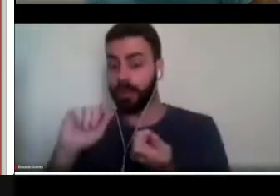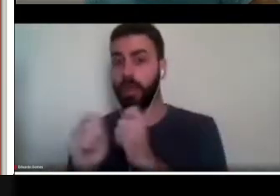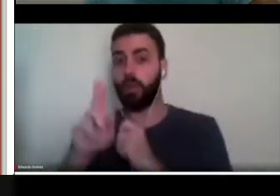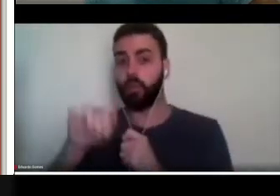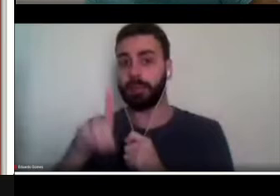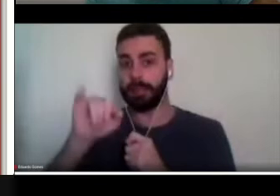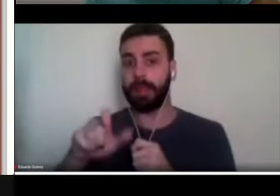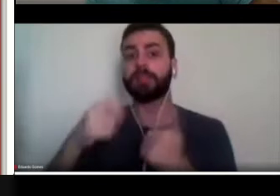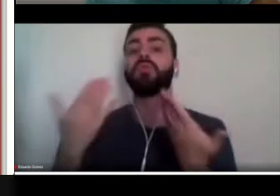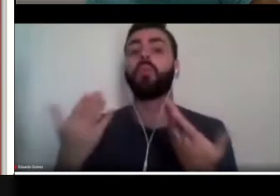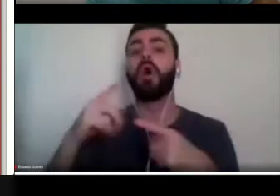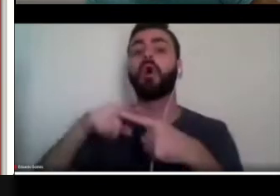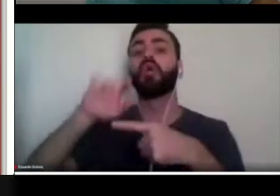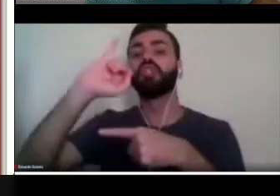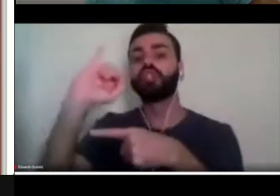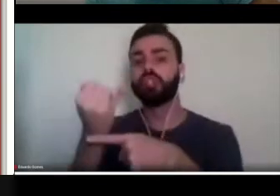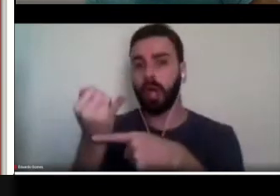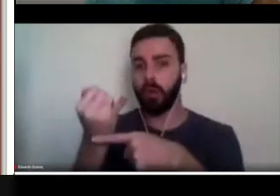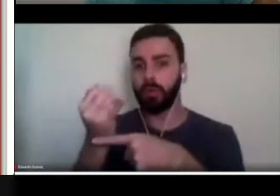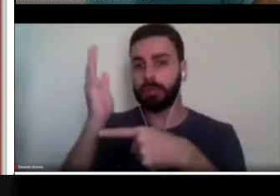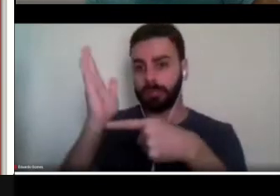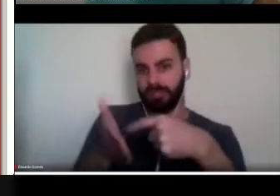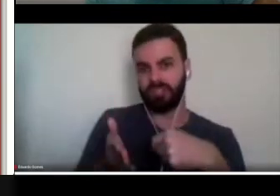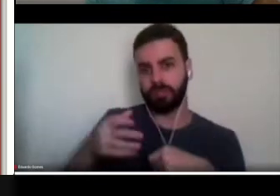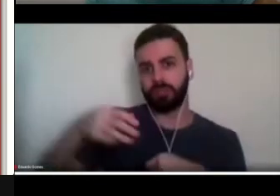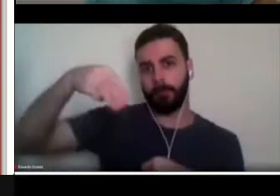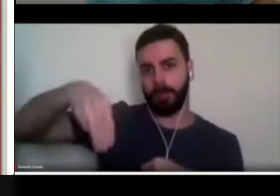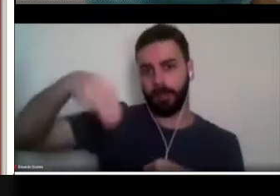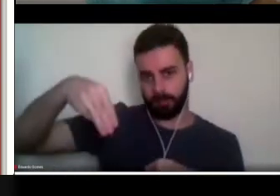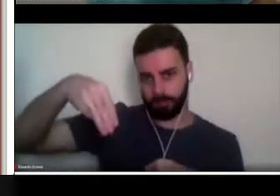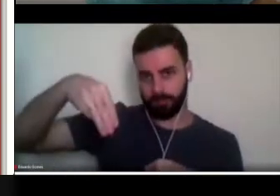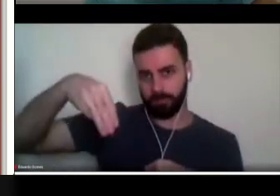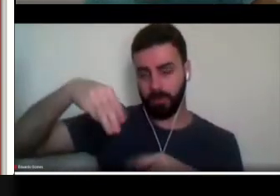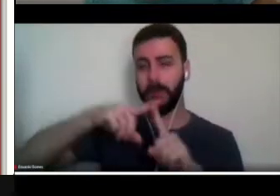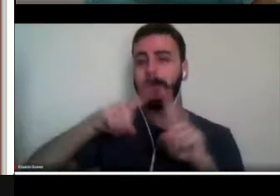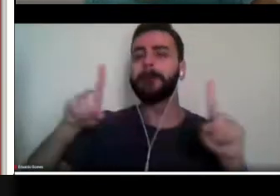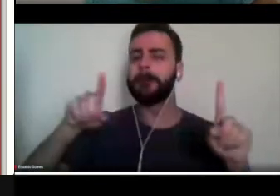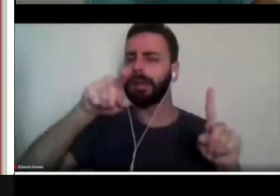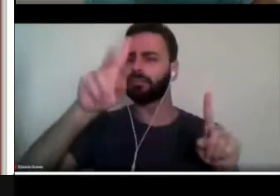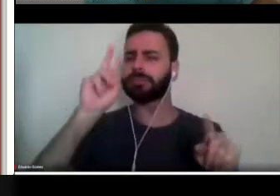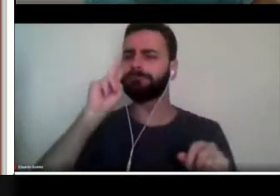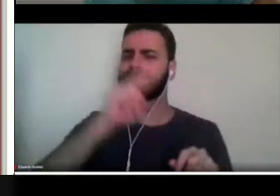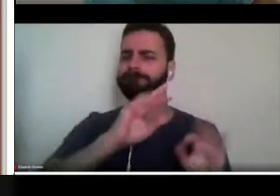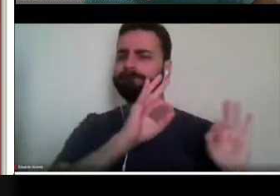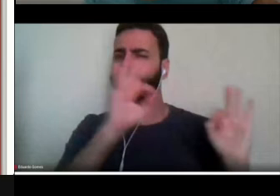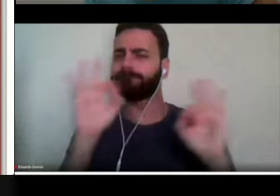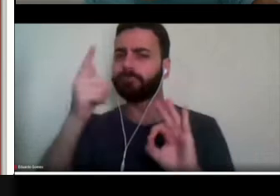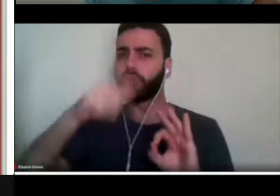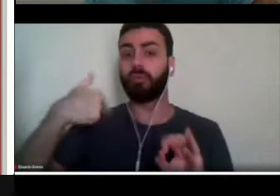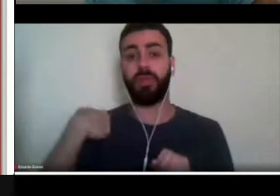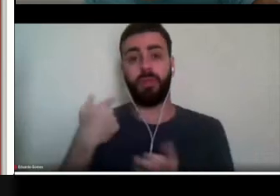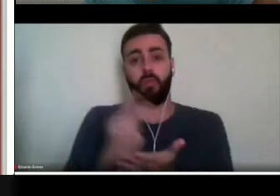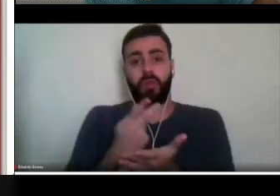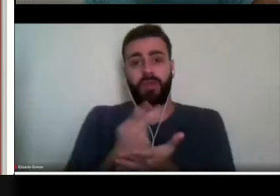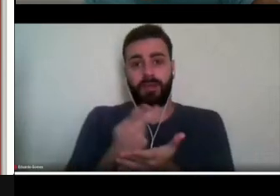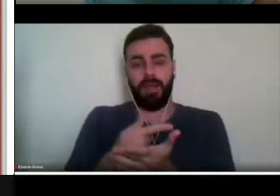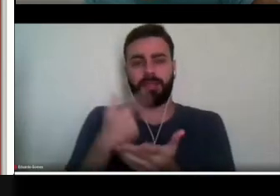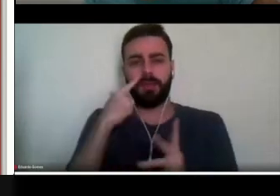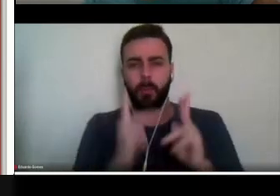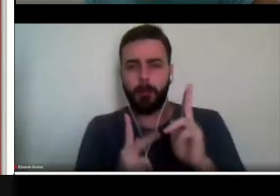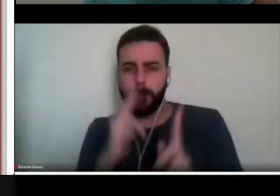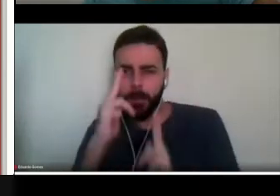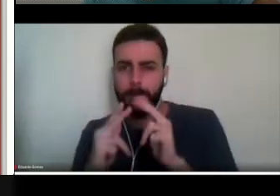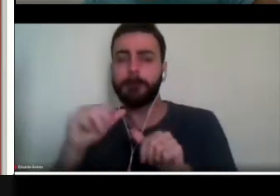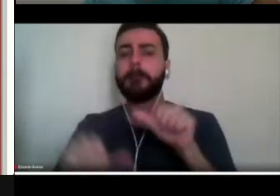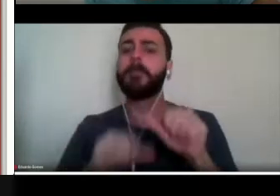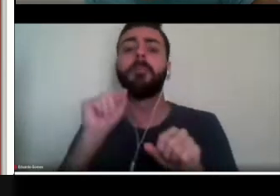por metro, tá? Mas dei uma olhada, eu errei, aí eu editei lá, na verdade, esse alfa, ele tinha